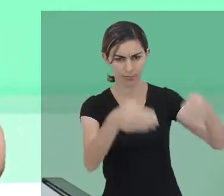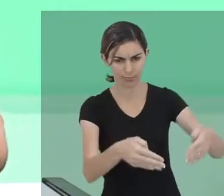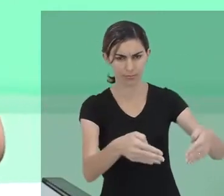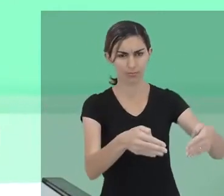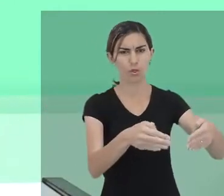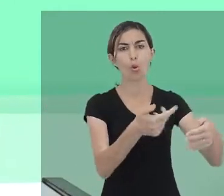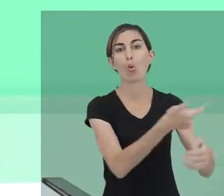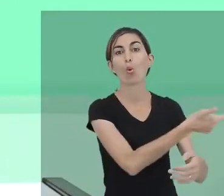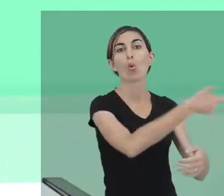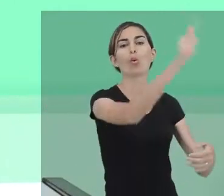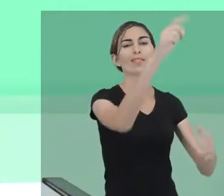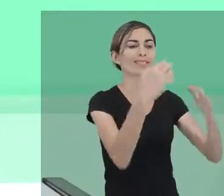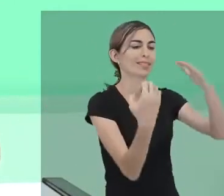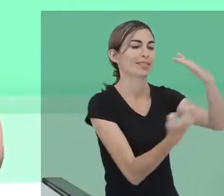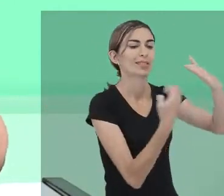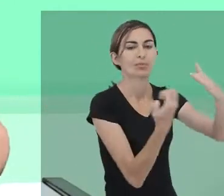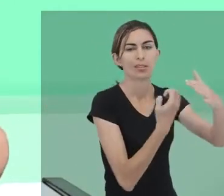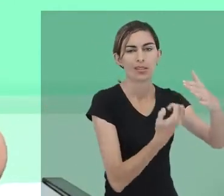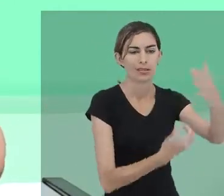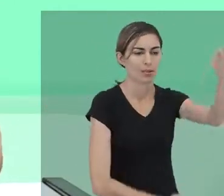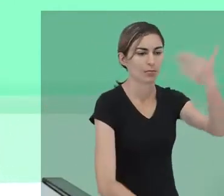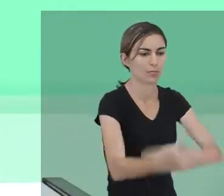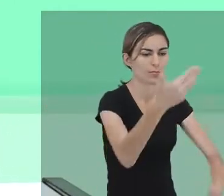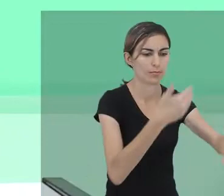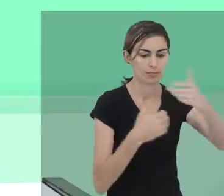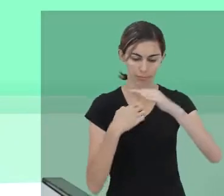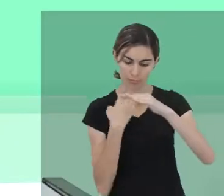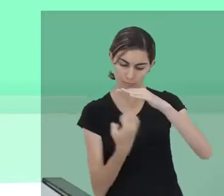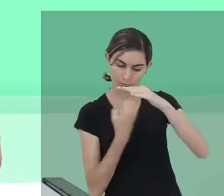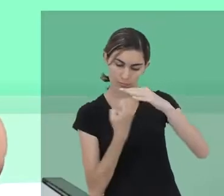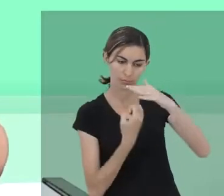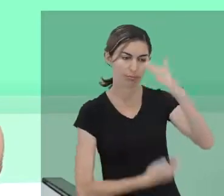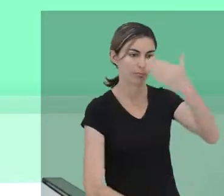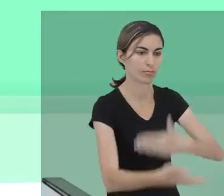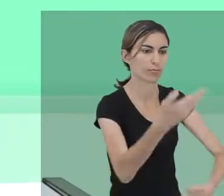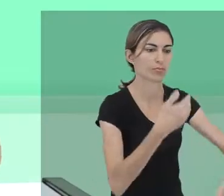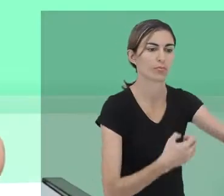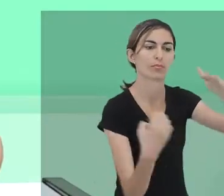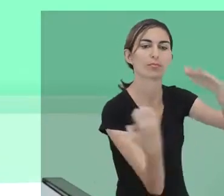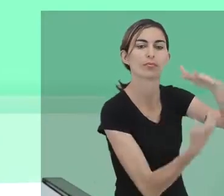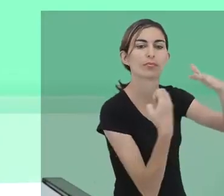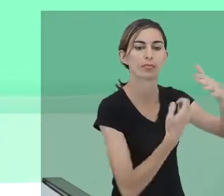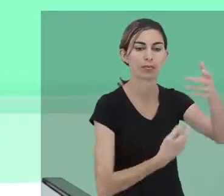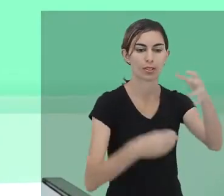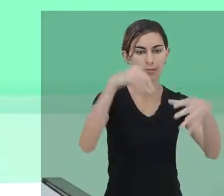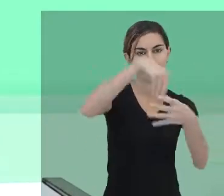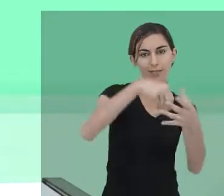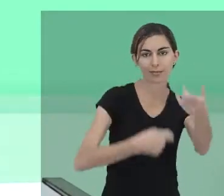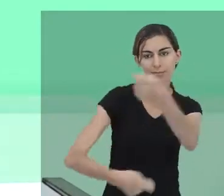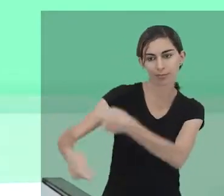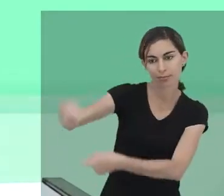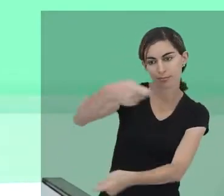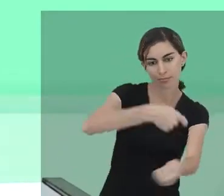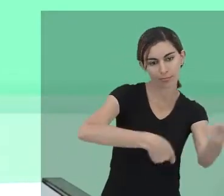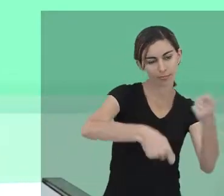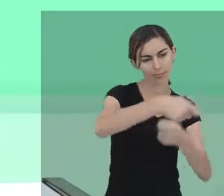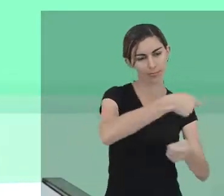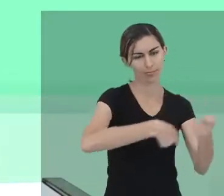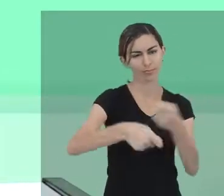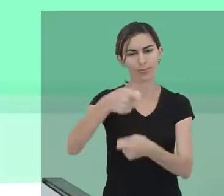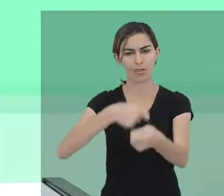para outras empresas. Business to business. É o comércio entre empresas.